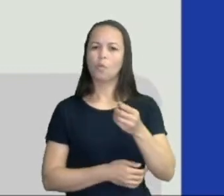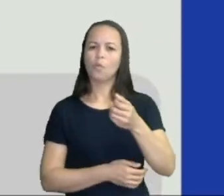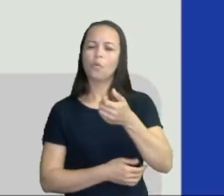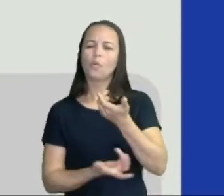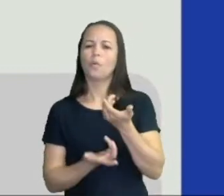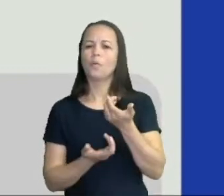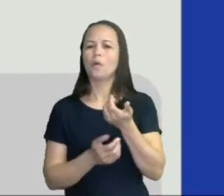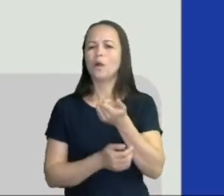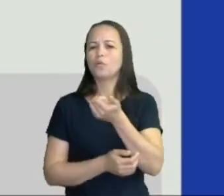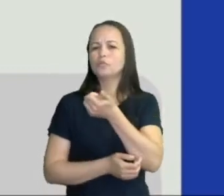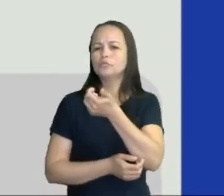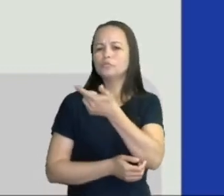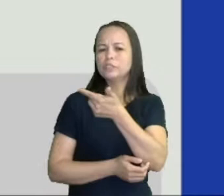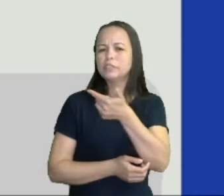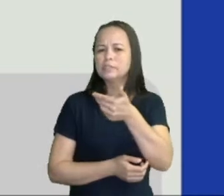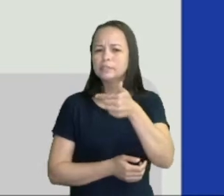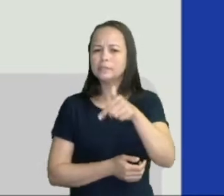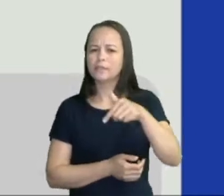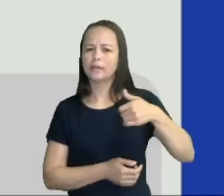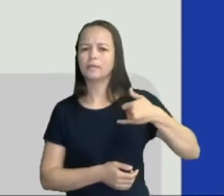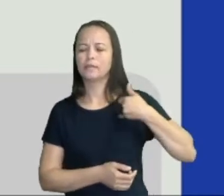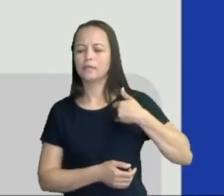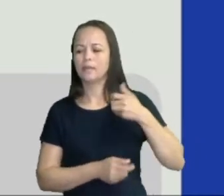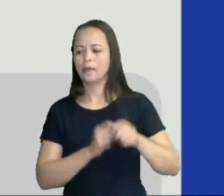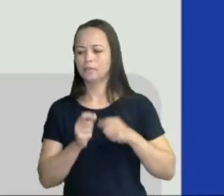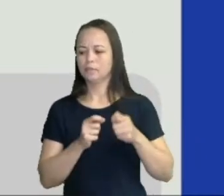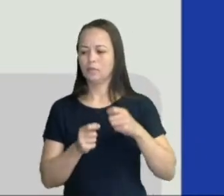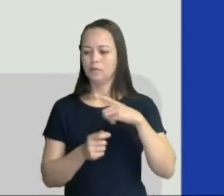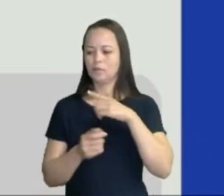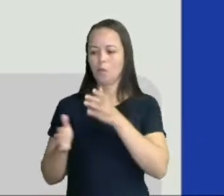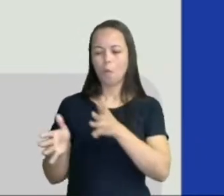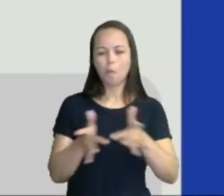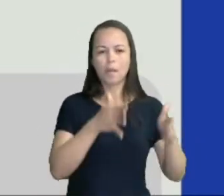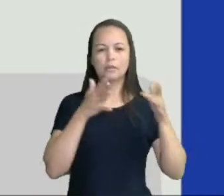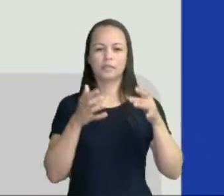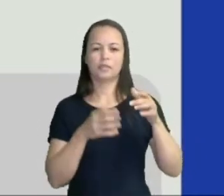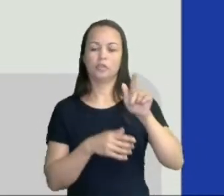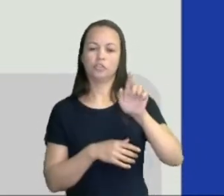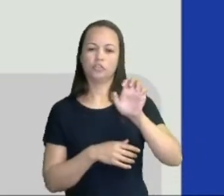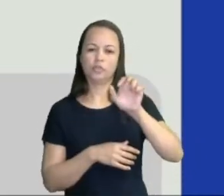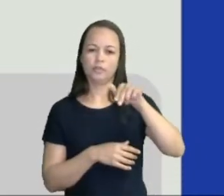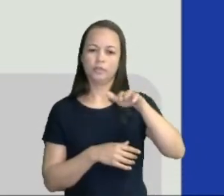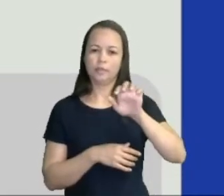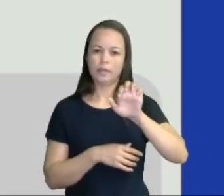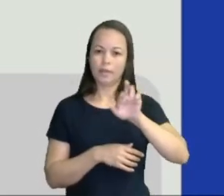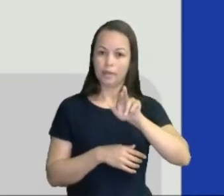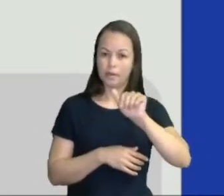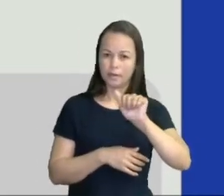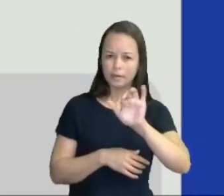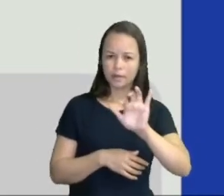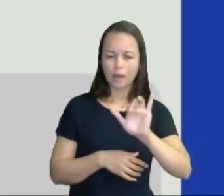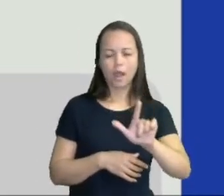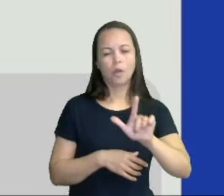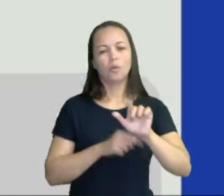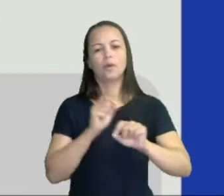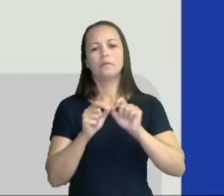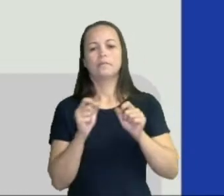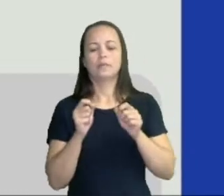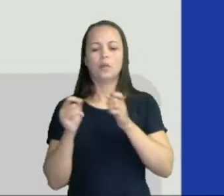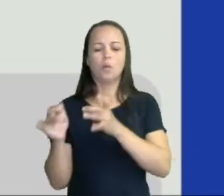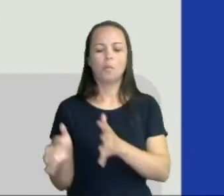E essa carreira meteórica tem a ver com o modo em que ele vai